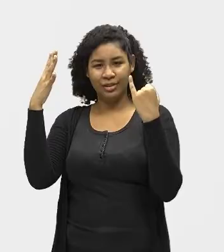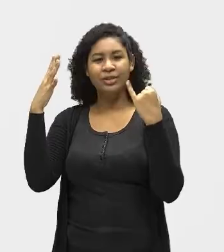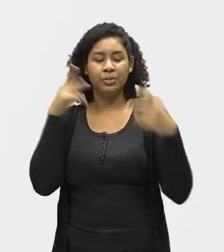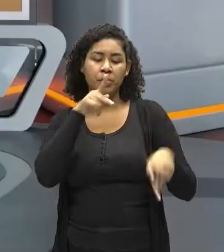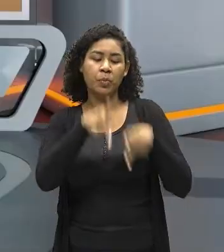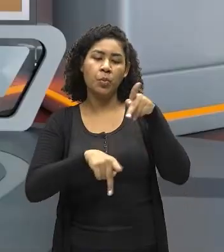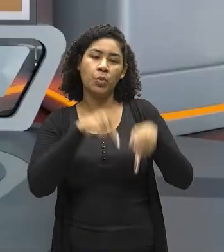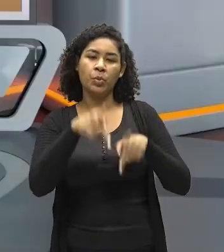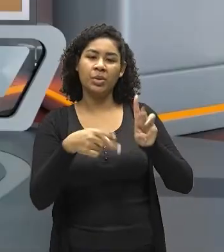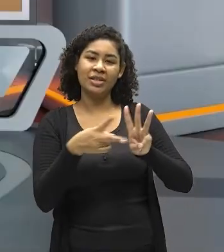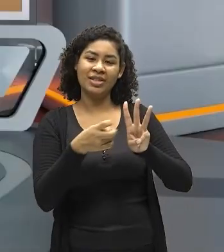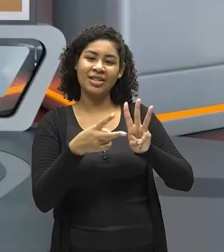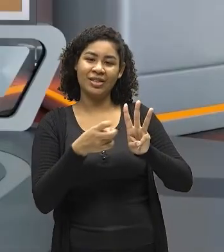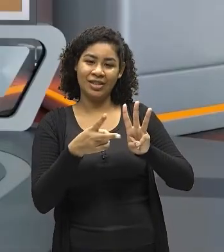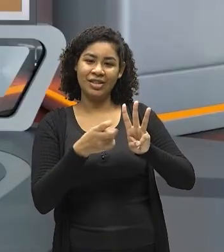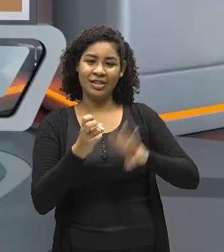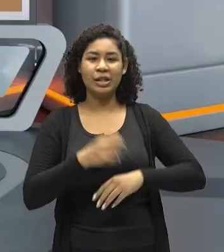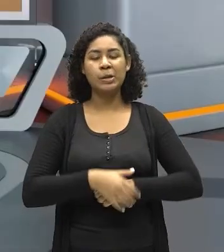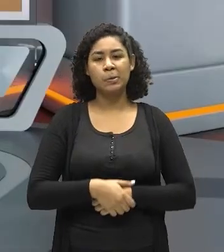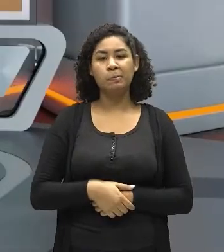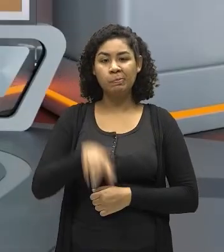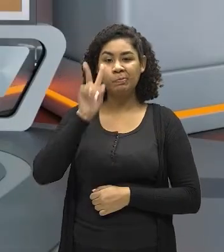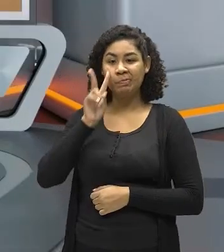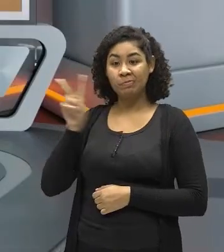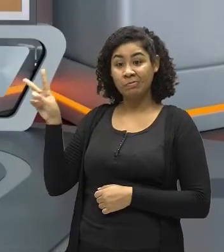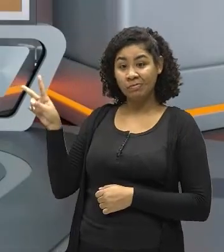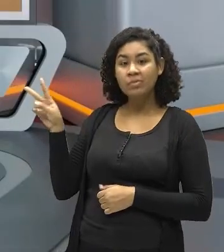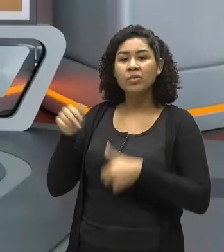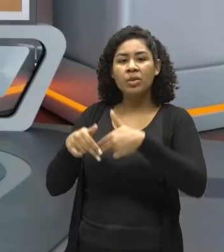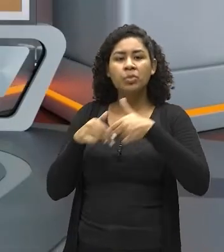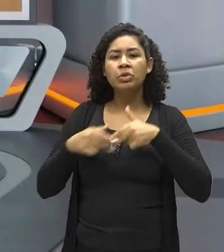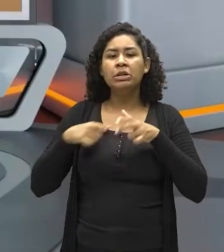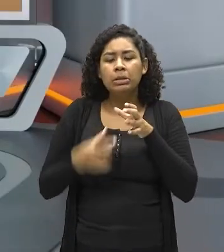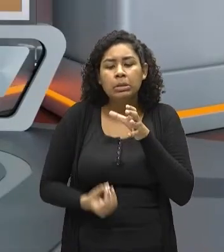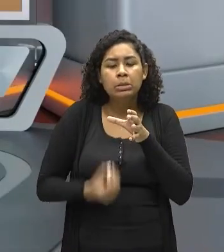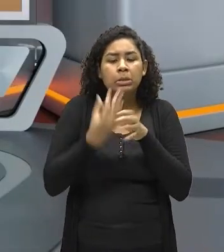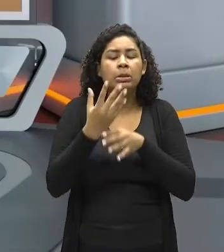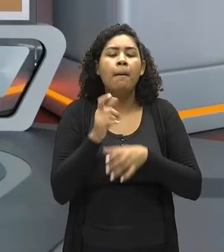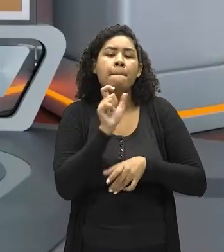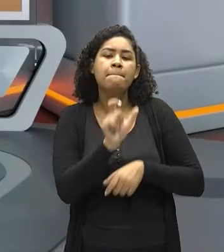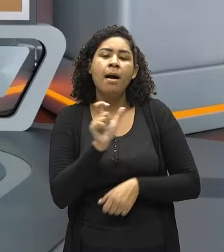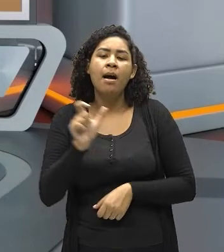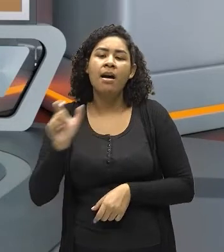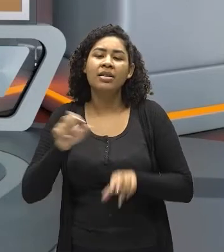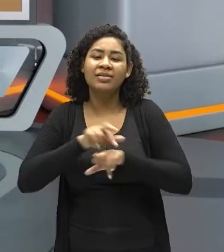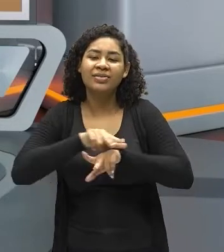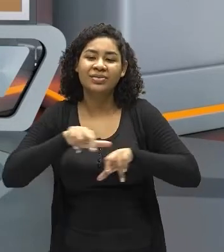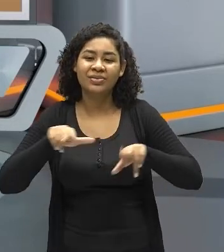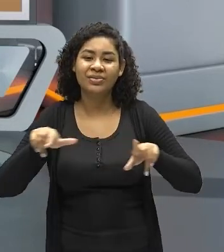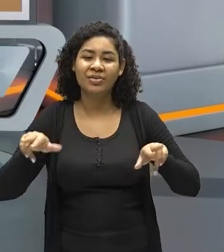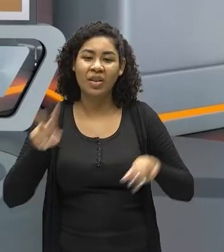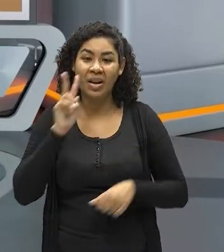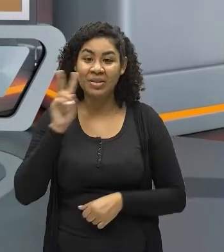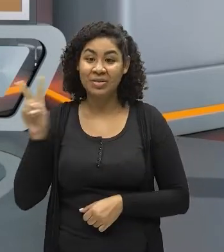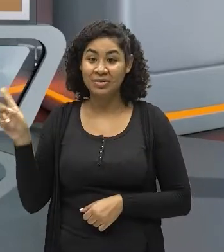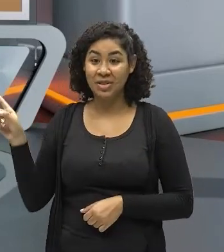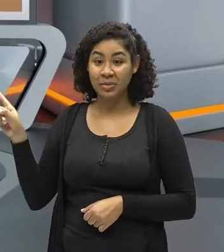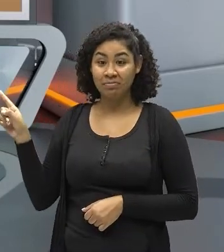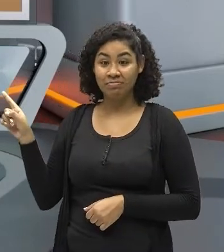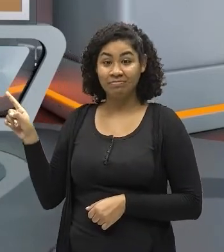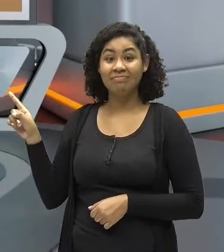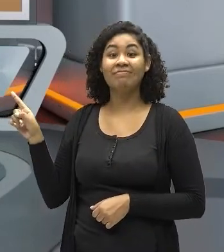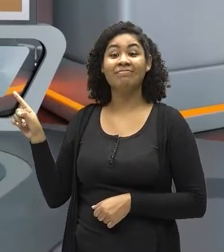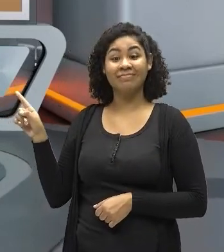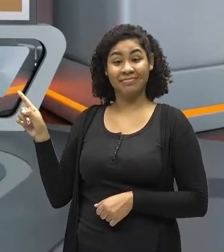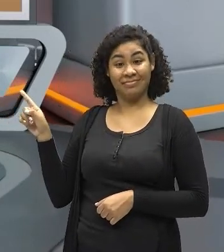povos. E com certeza ela vai dar origem às muitas palavras. Então o que nós trouxemos aqui para vocês? Um tronco linguístico.